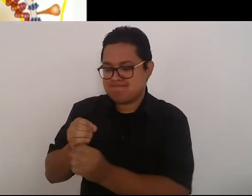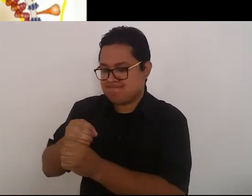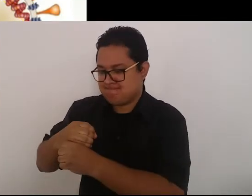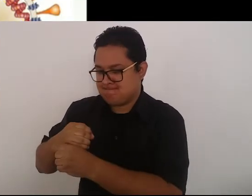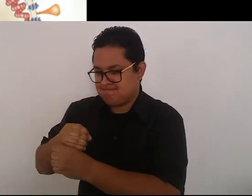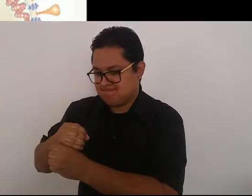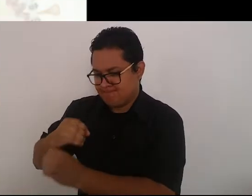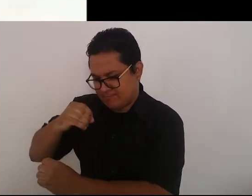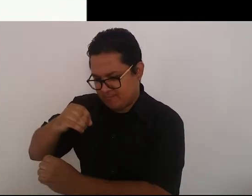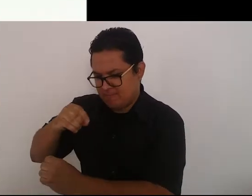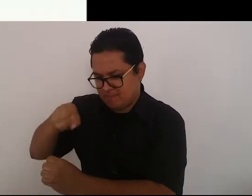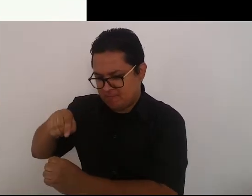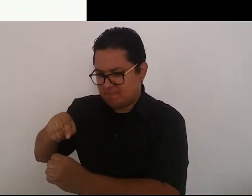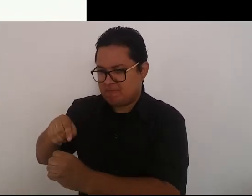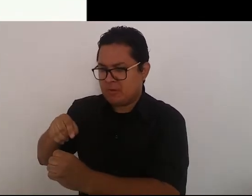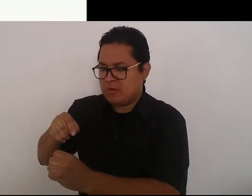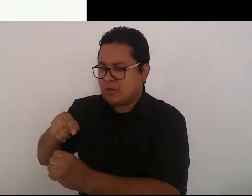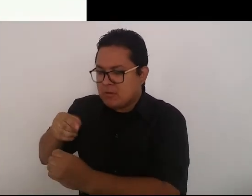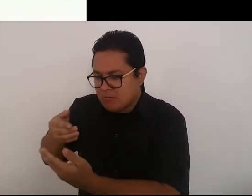pessoal? Então é o seguinte,